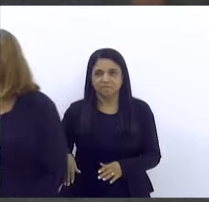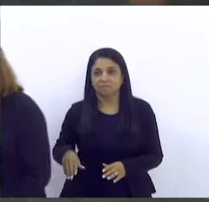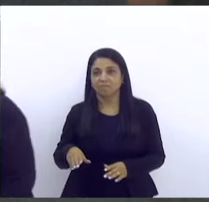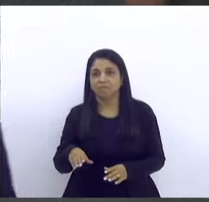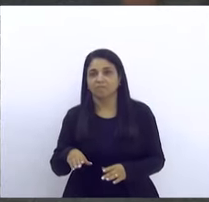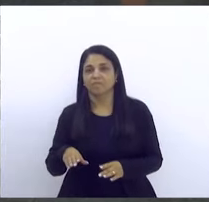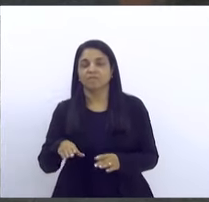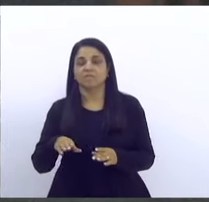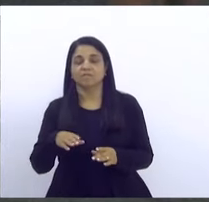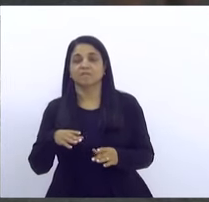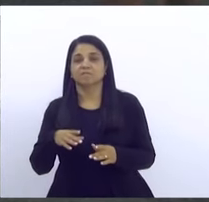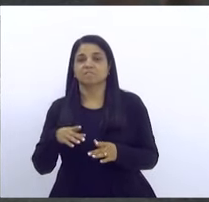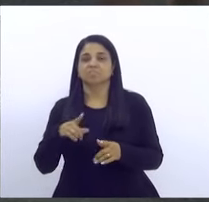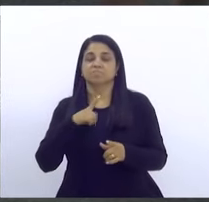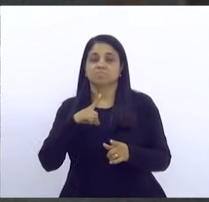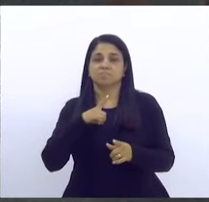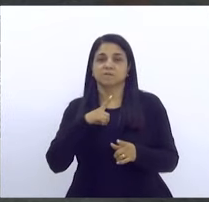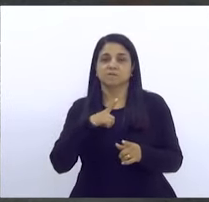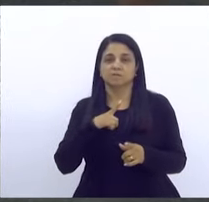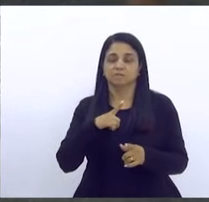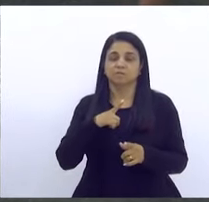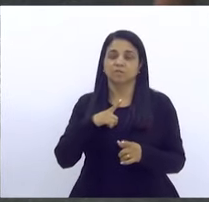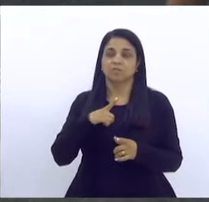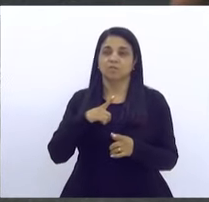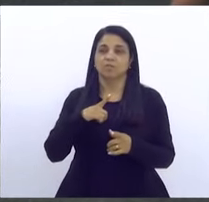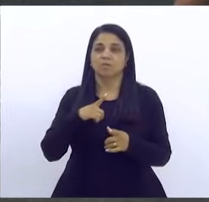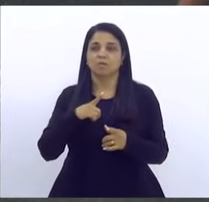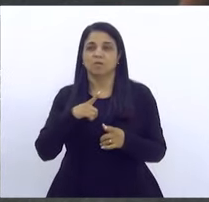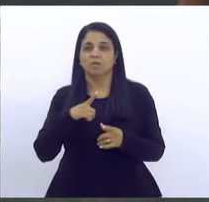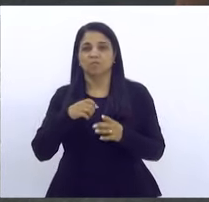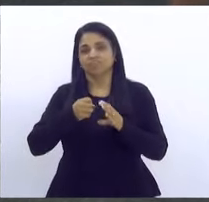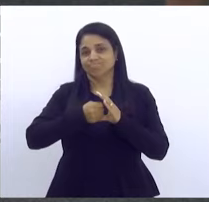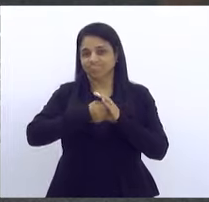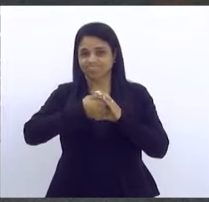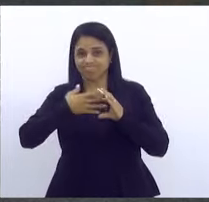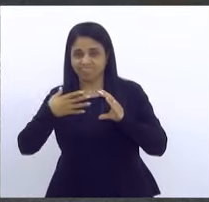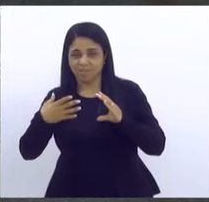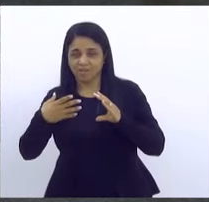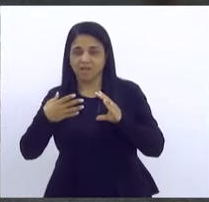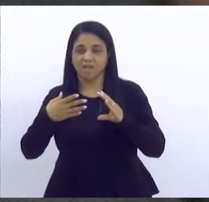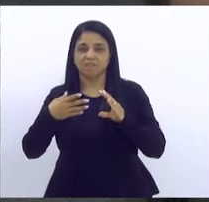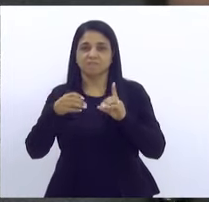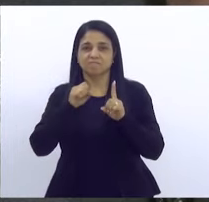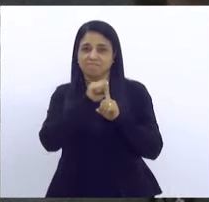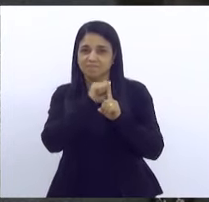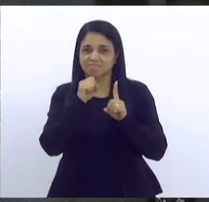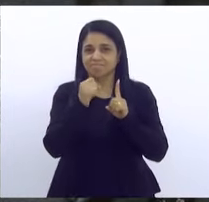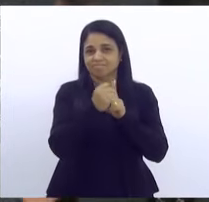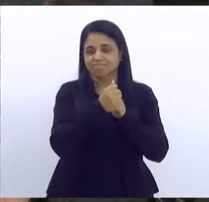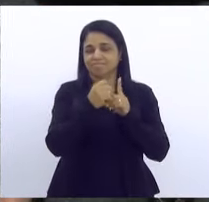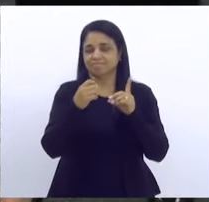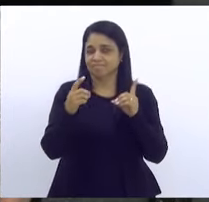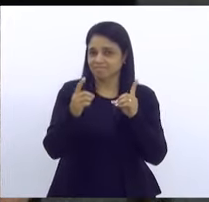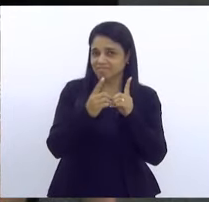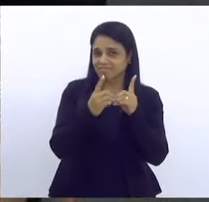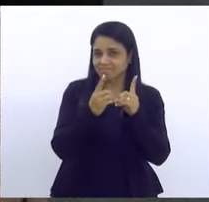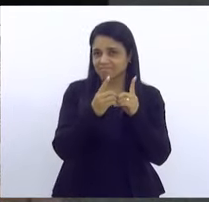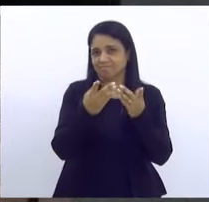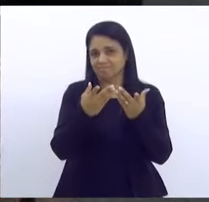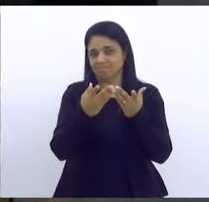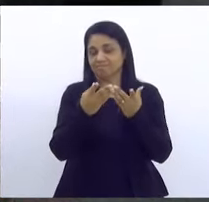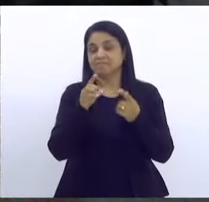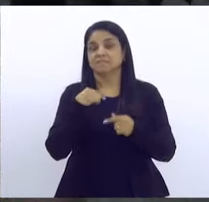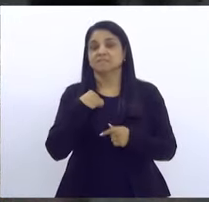as subsidiárias dos templos de caráter assistencial. Então, se